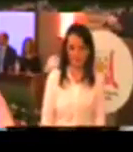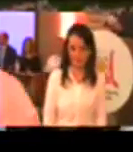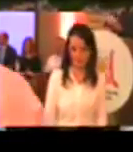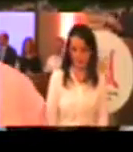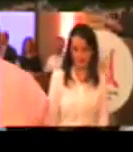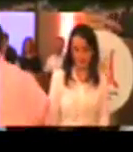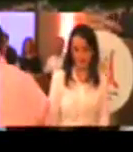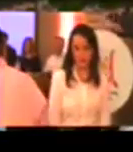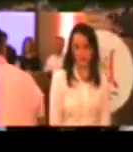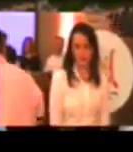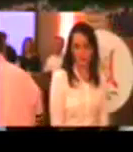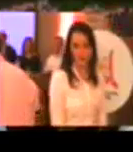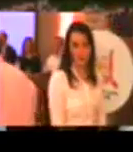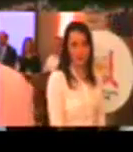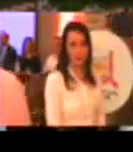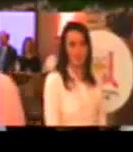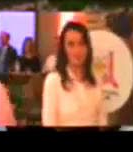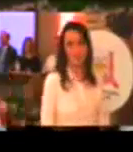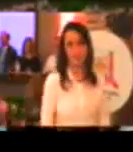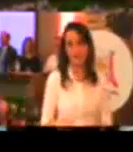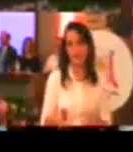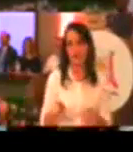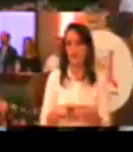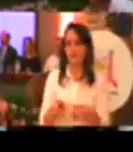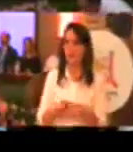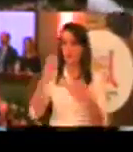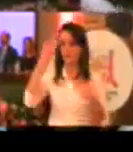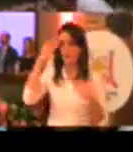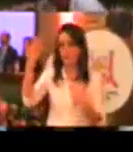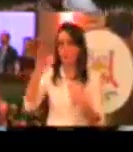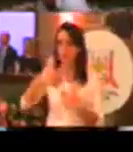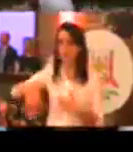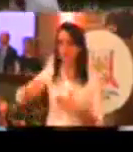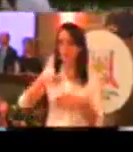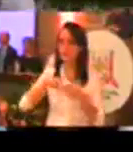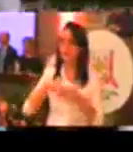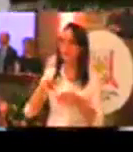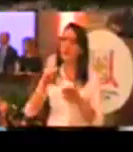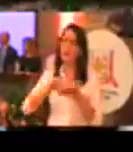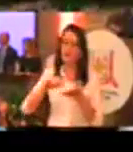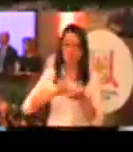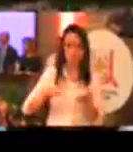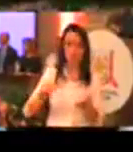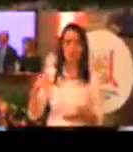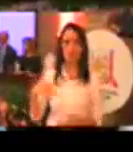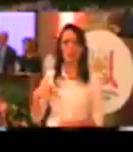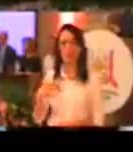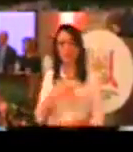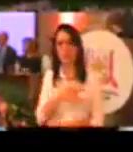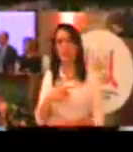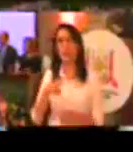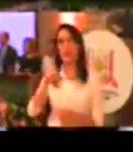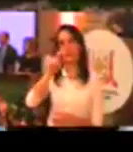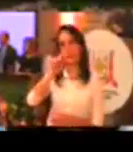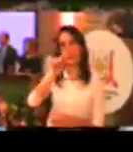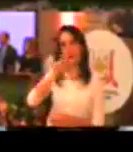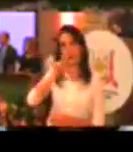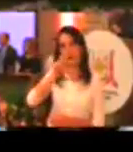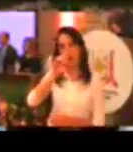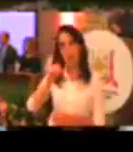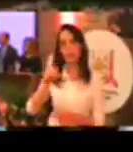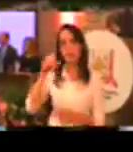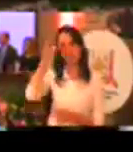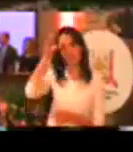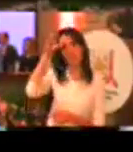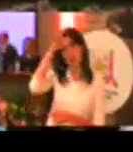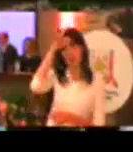Quero registrar as presenças e agradecer as presenças de secretário de Saúde, Paulo Conte,